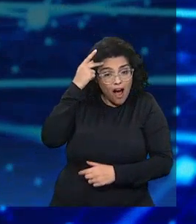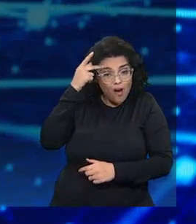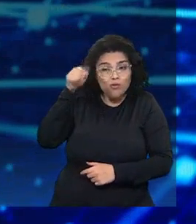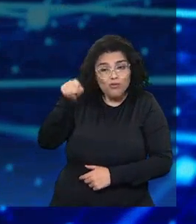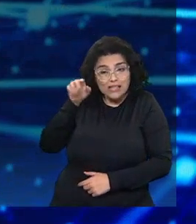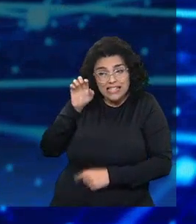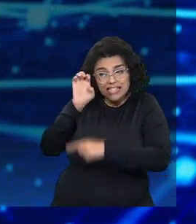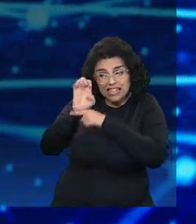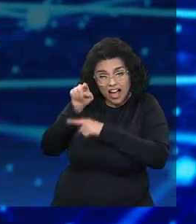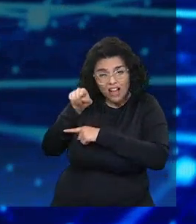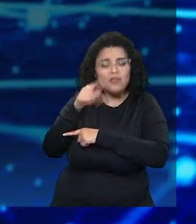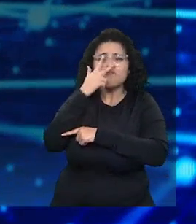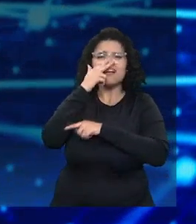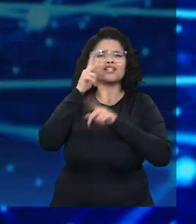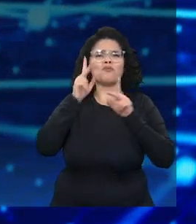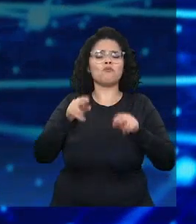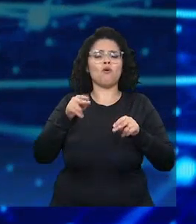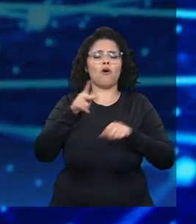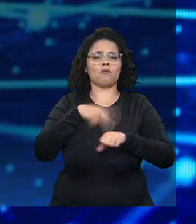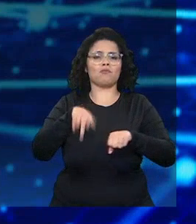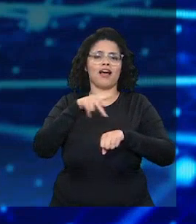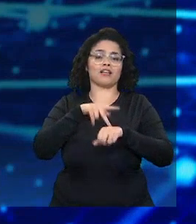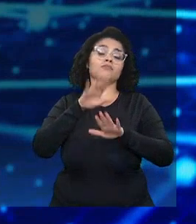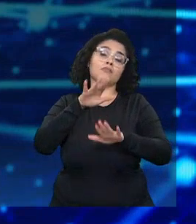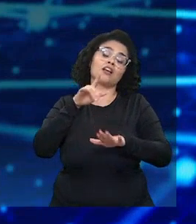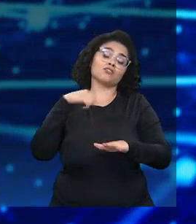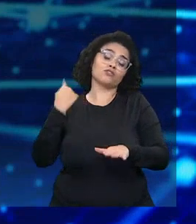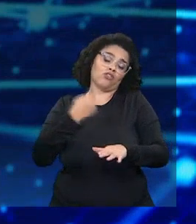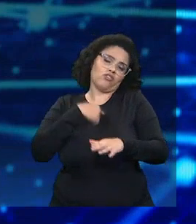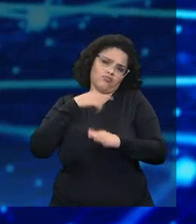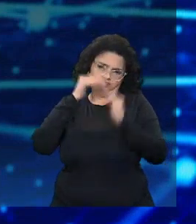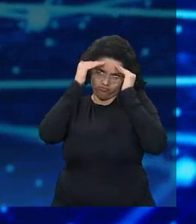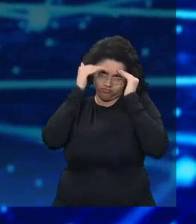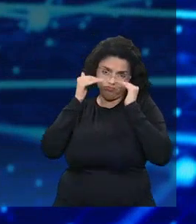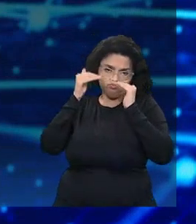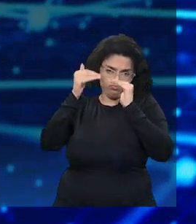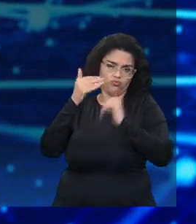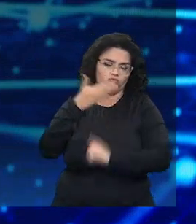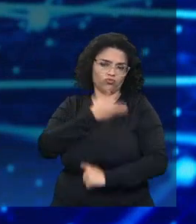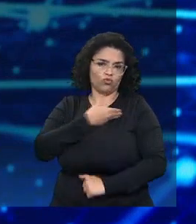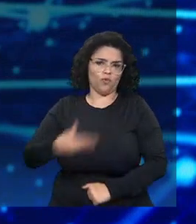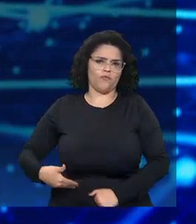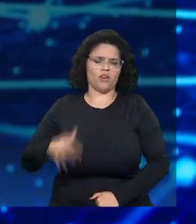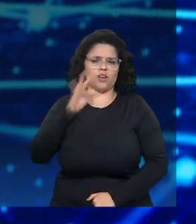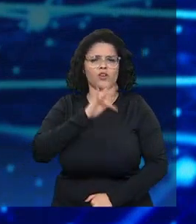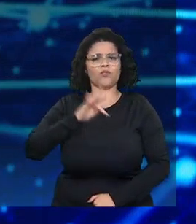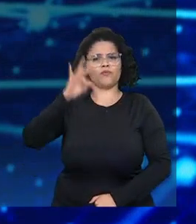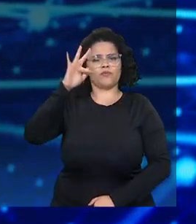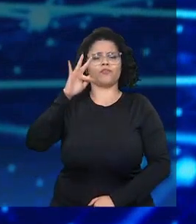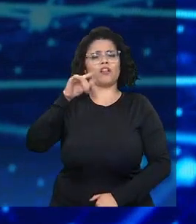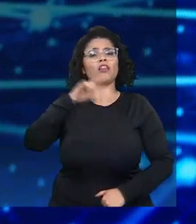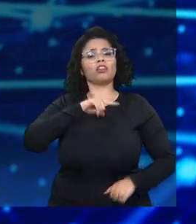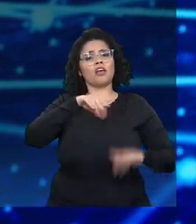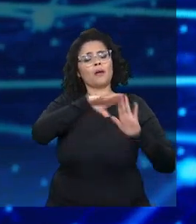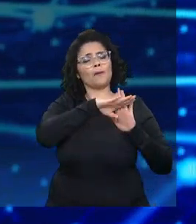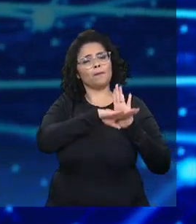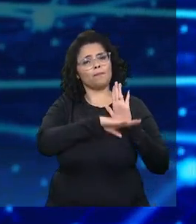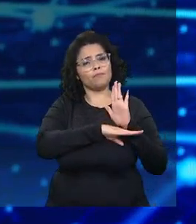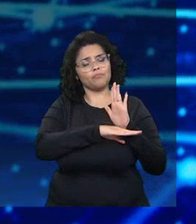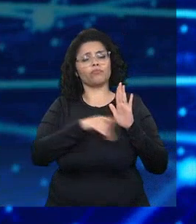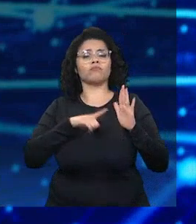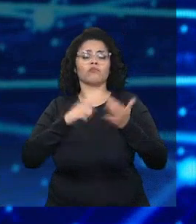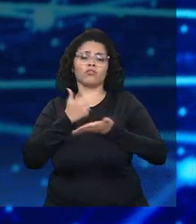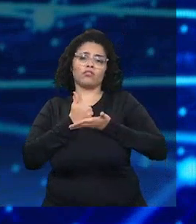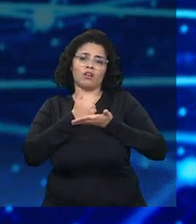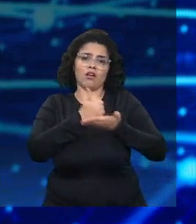mas nós estamos dentro de uma federação e esses programas eles são federativos contam com